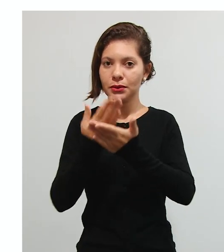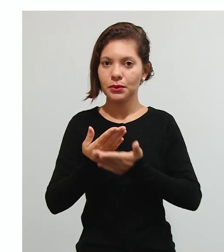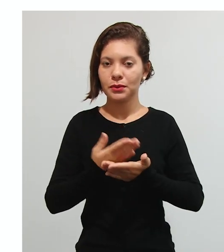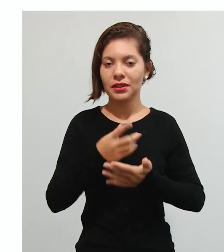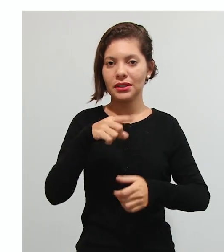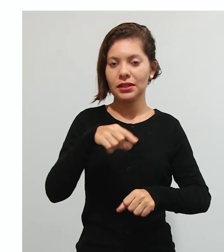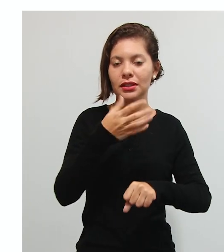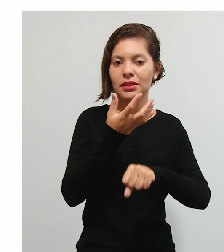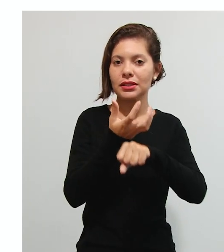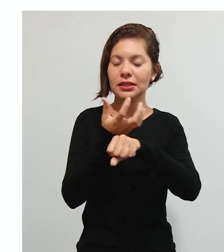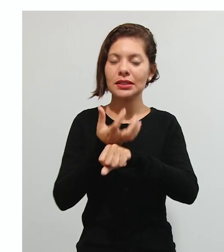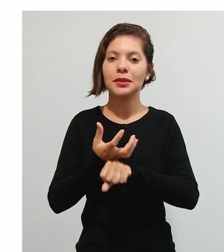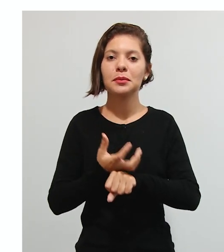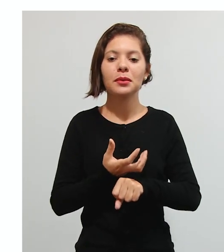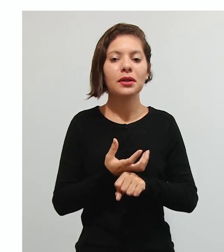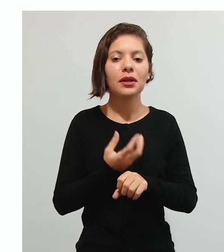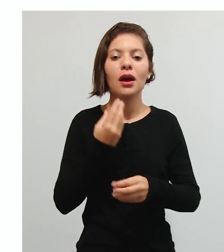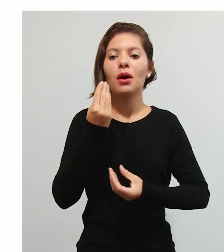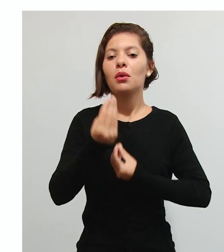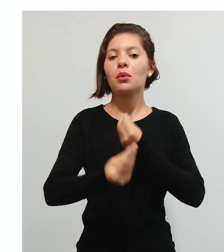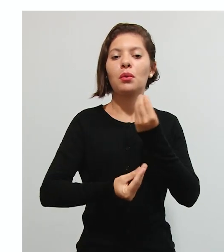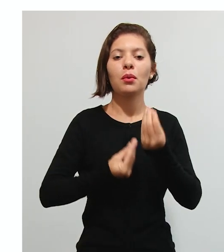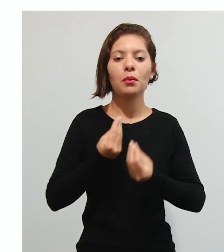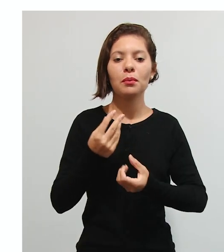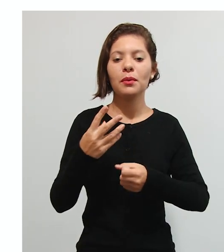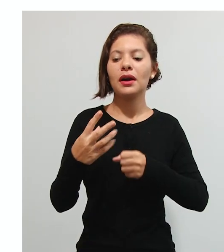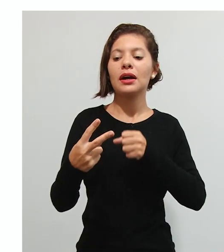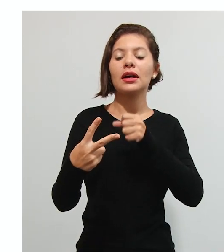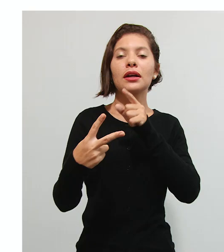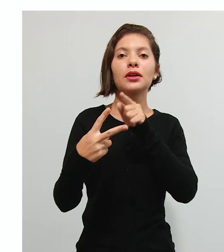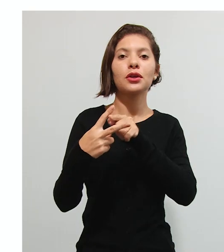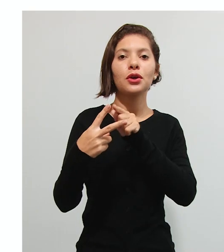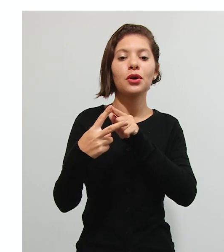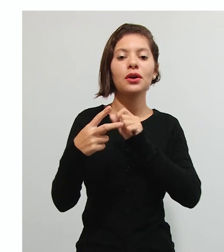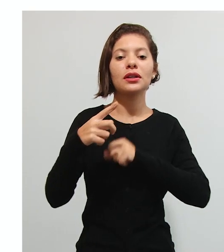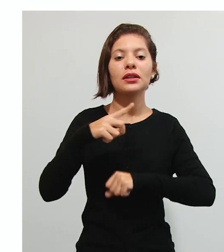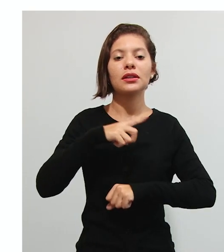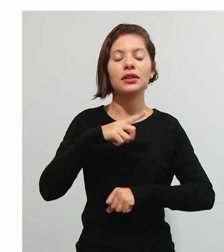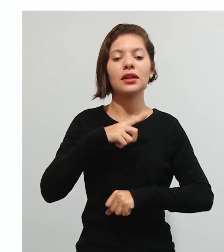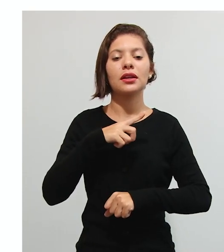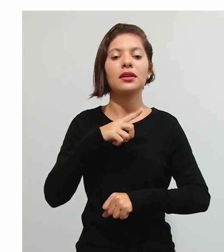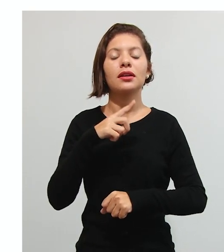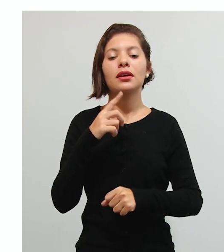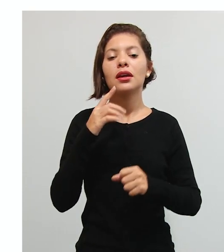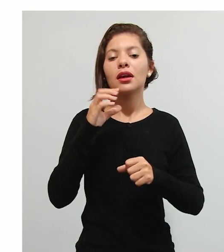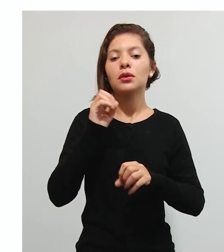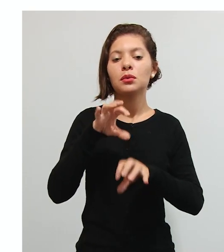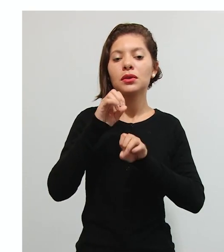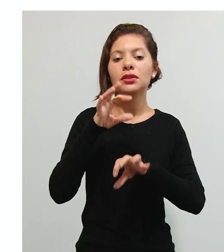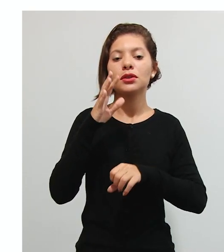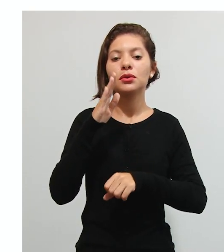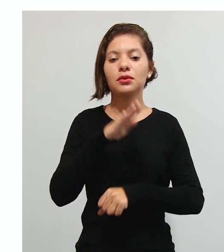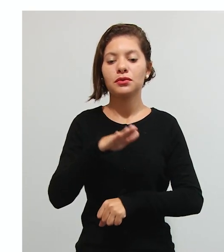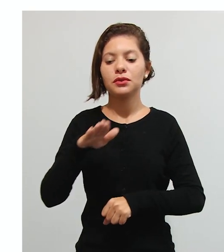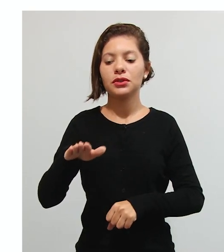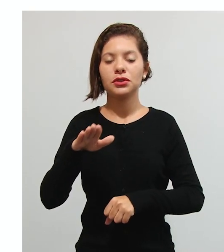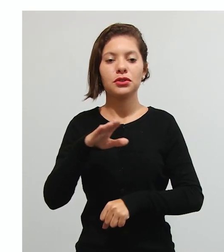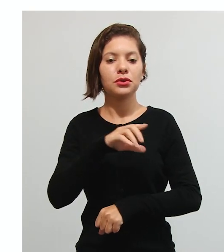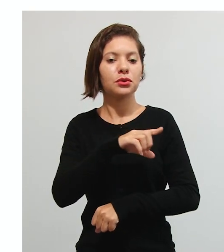durante a nossa disciplina, que é formada pela educação infantil, o ensino